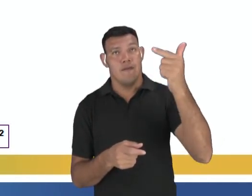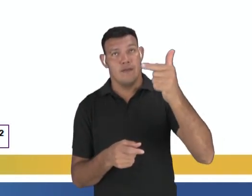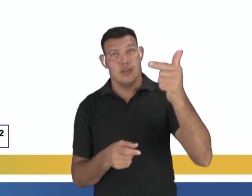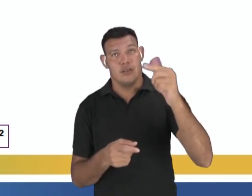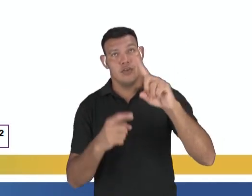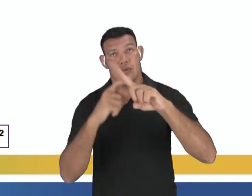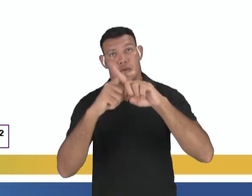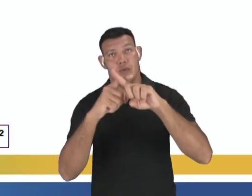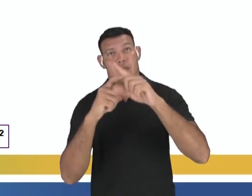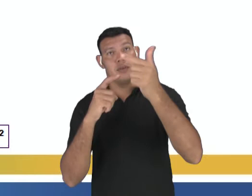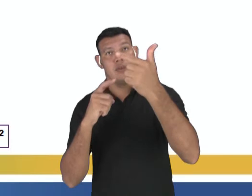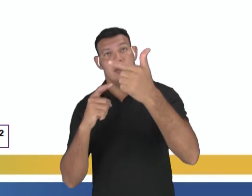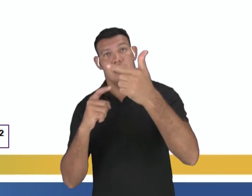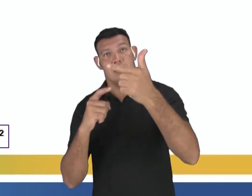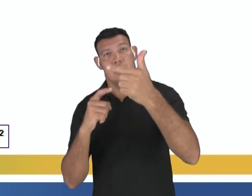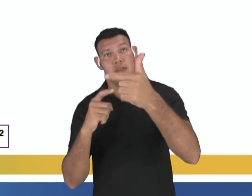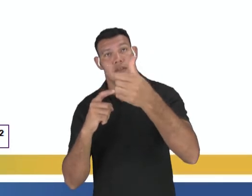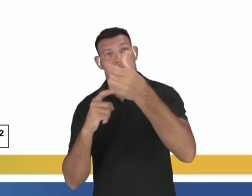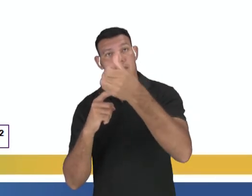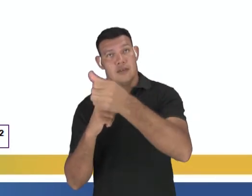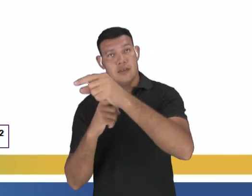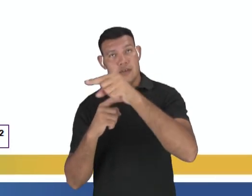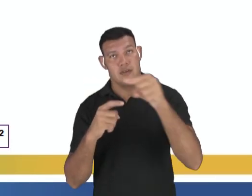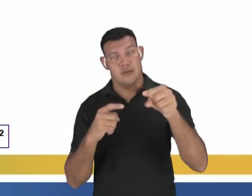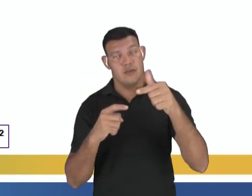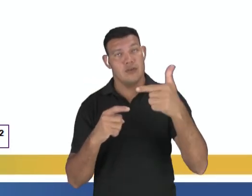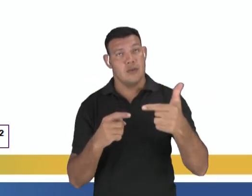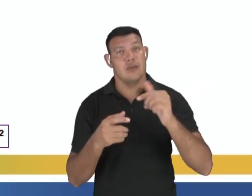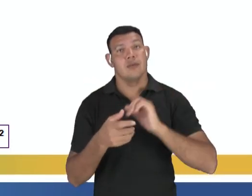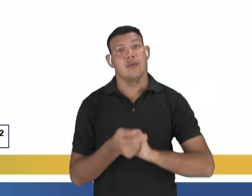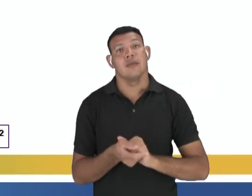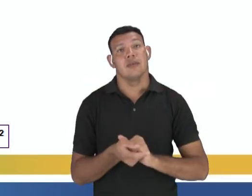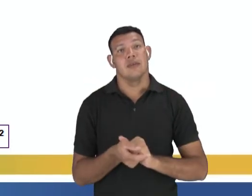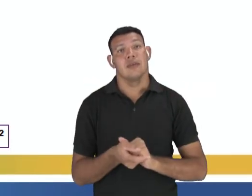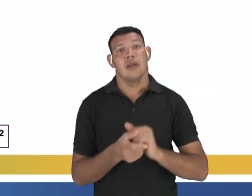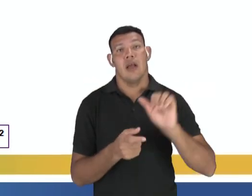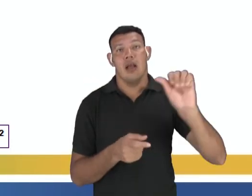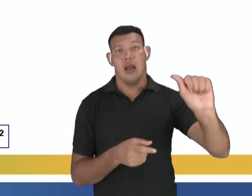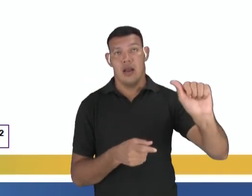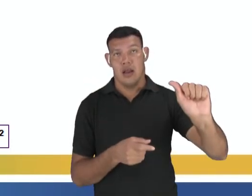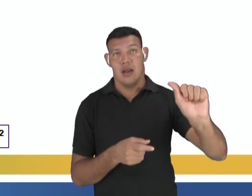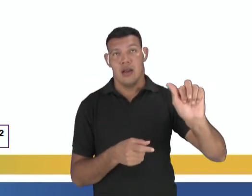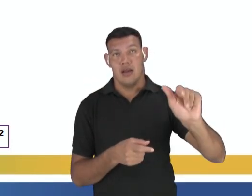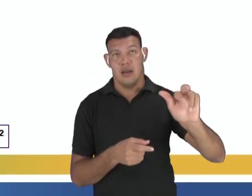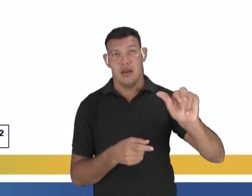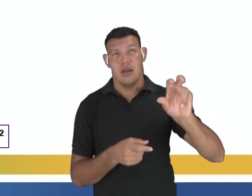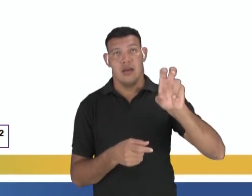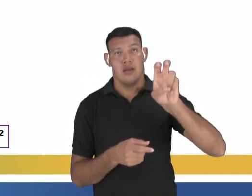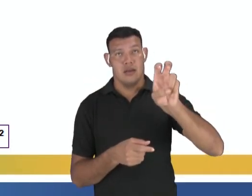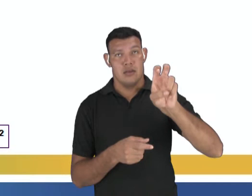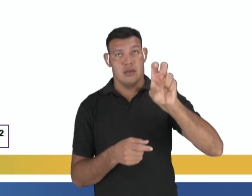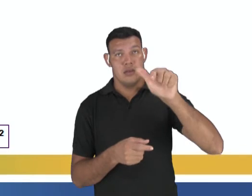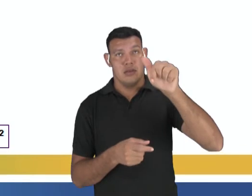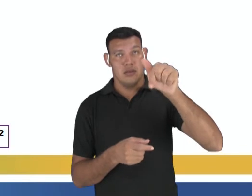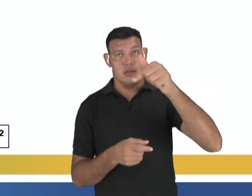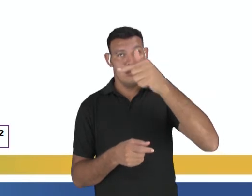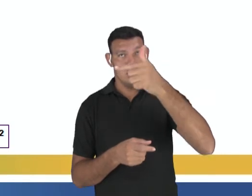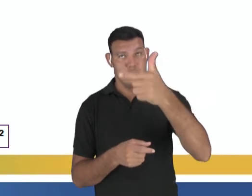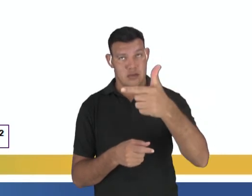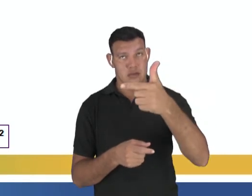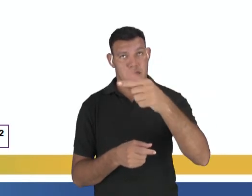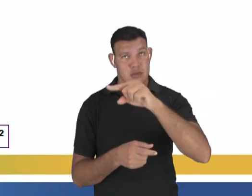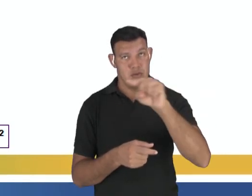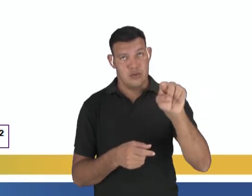22 multiplicado por 26 sobre 2. Então, esse valor aqui vai dar 572 para